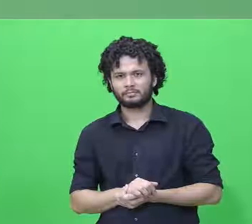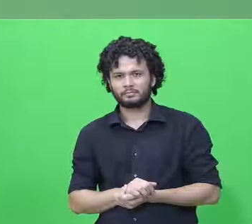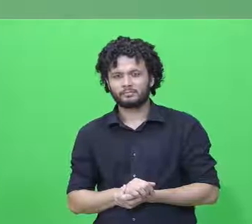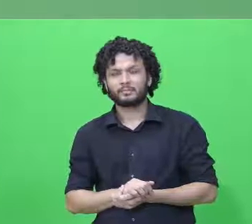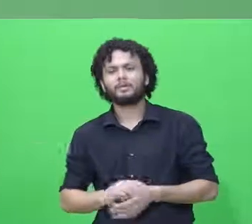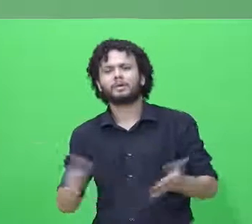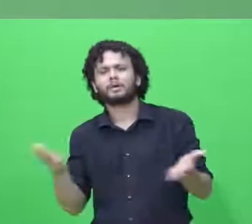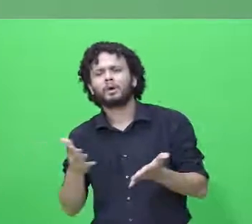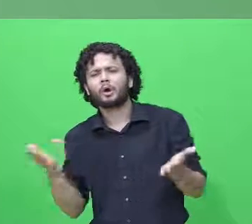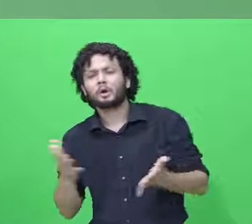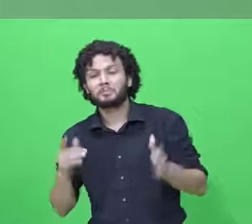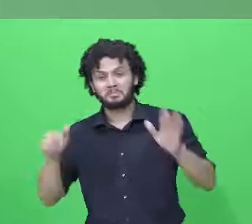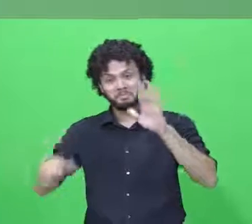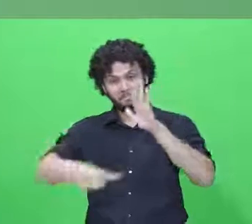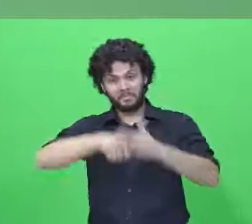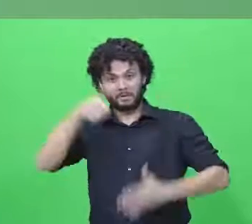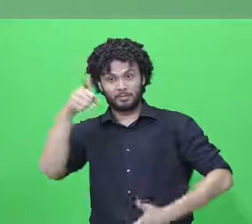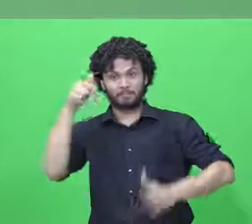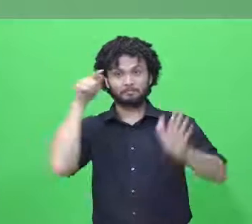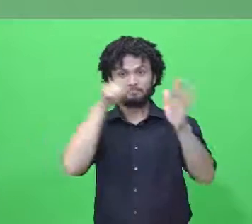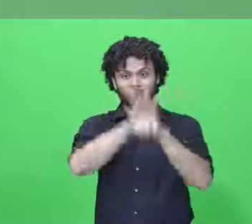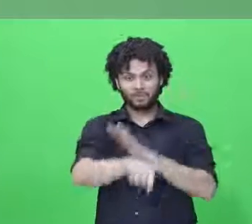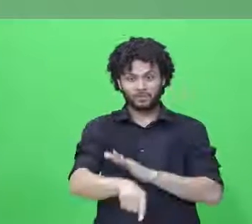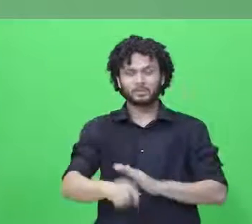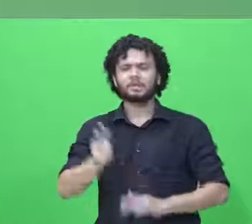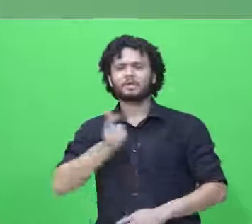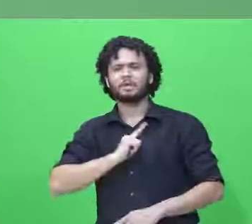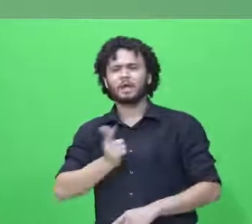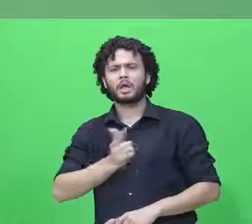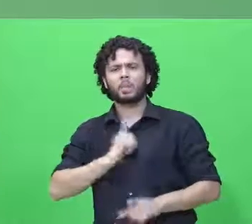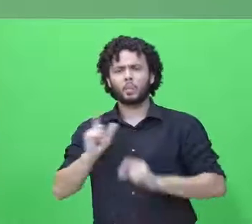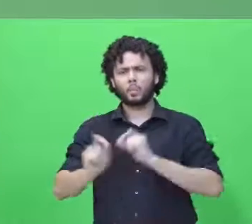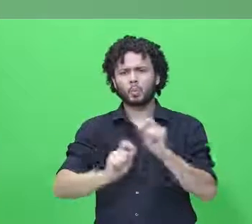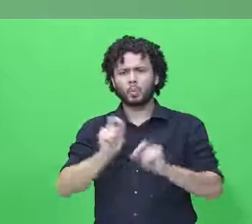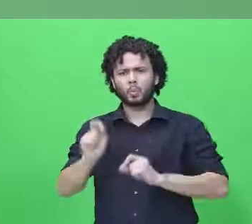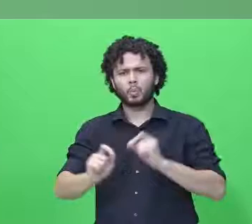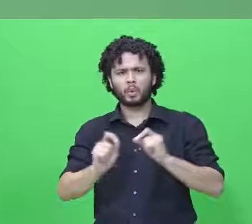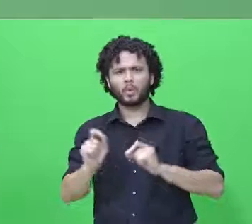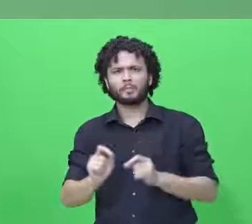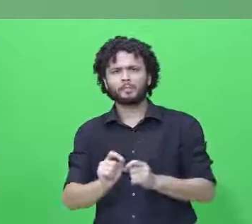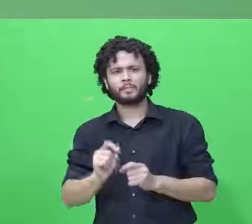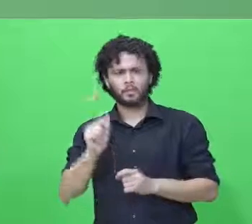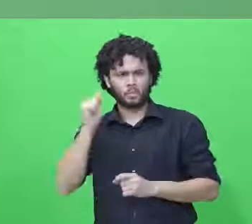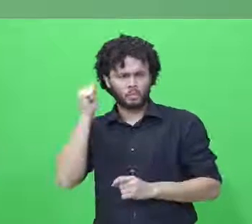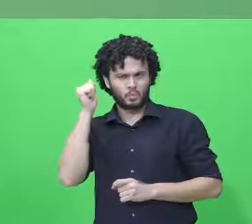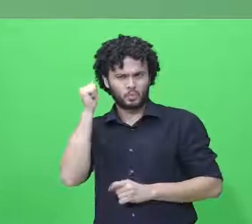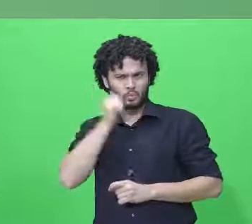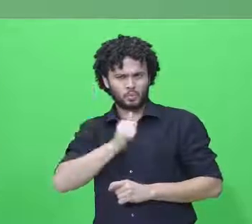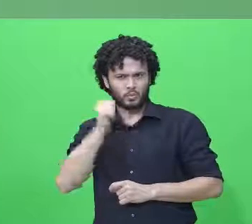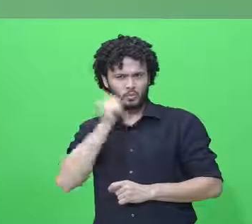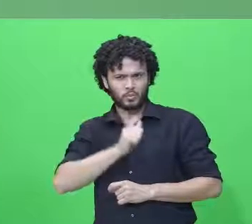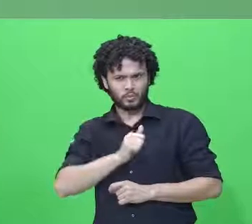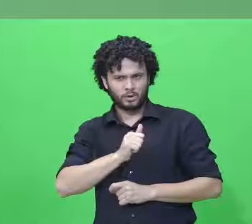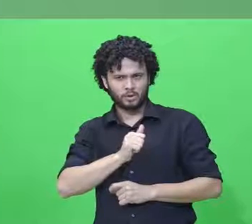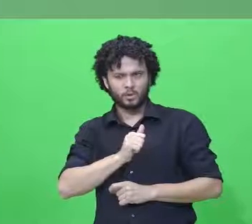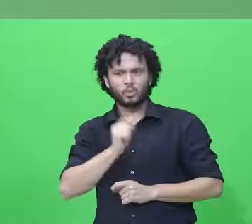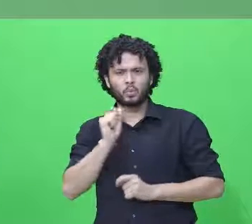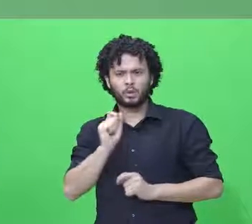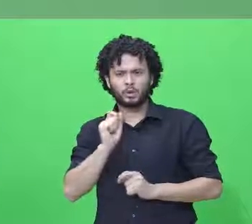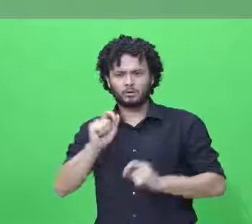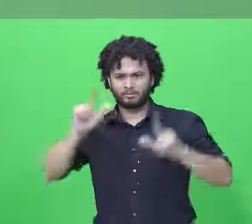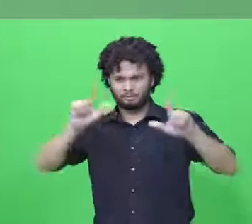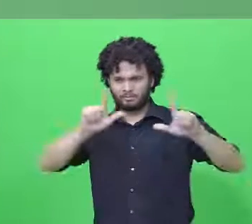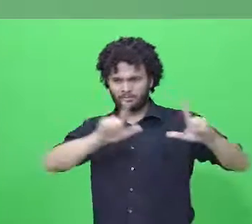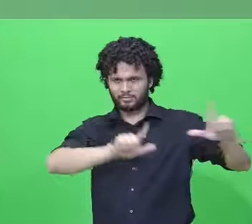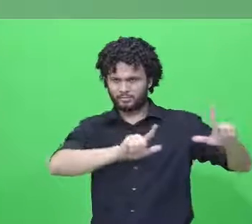Vamos então aí à nossa primeira questão, né? Que a gente tem então aí a figura de uma senhora, né? E aí a gente tem então a charge